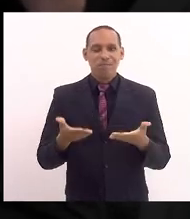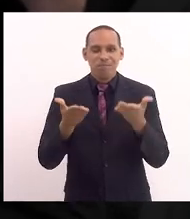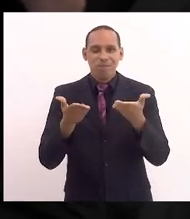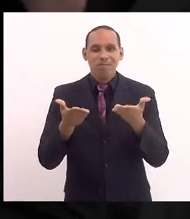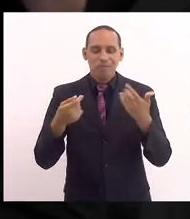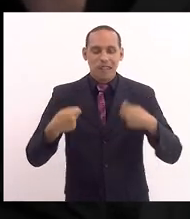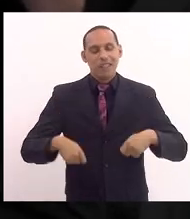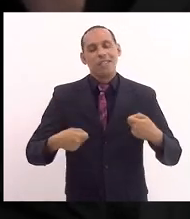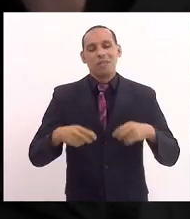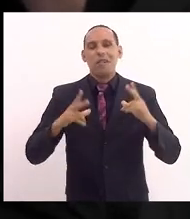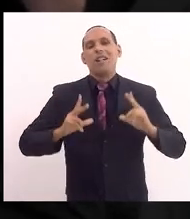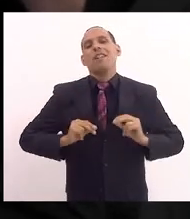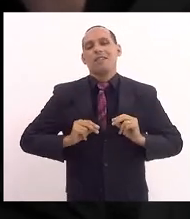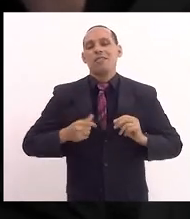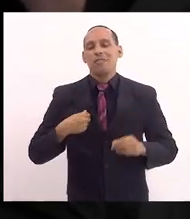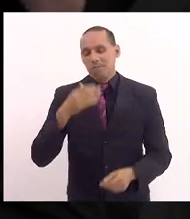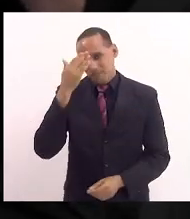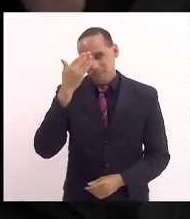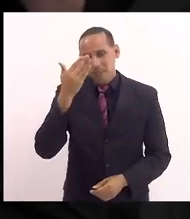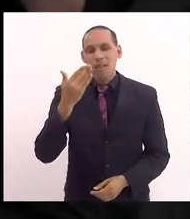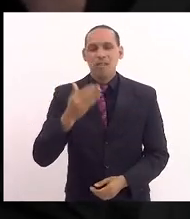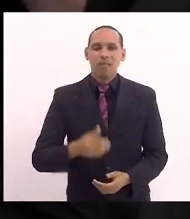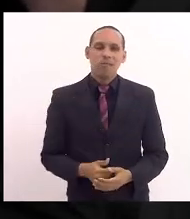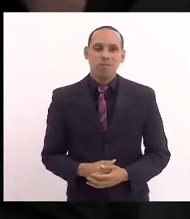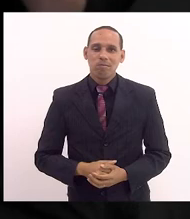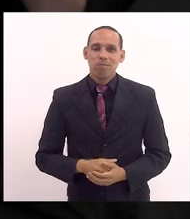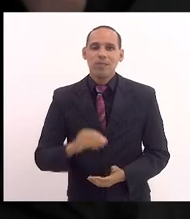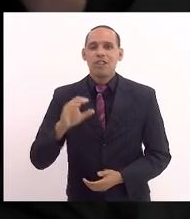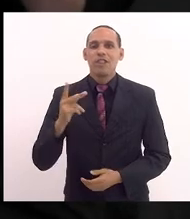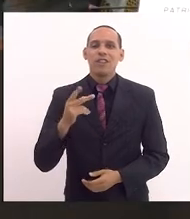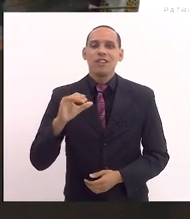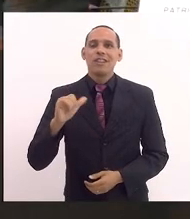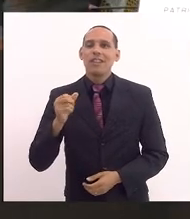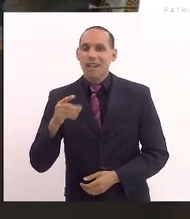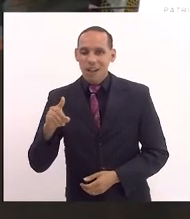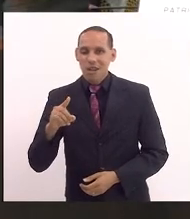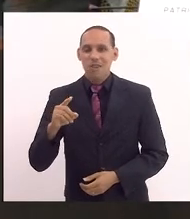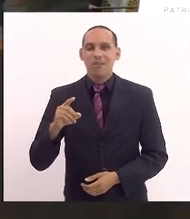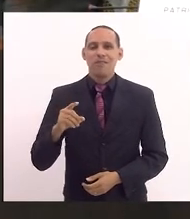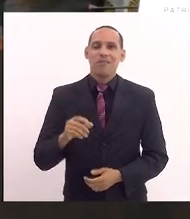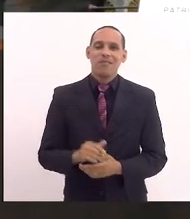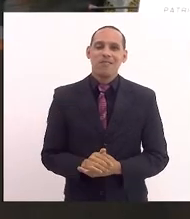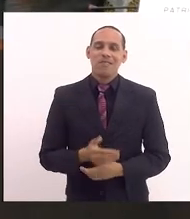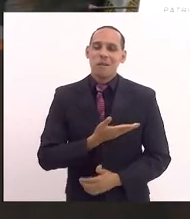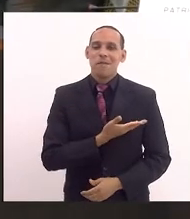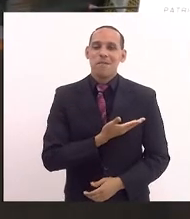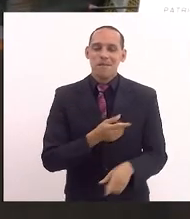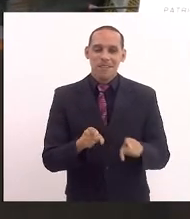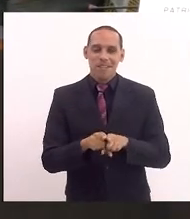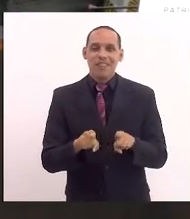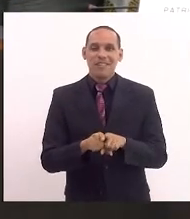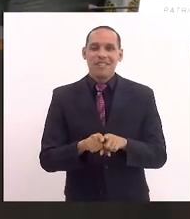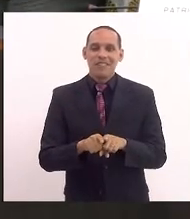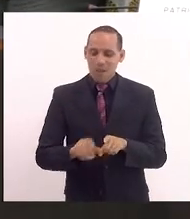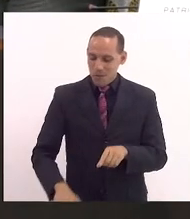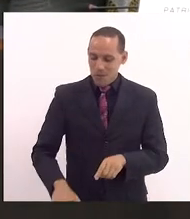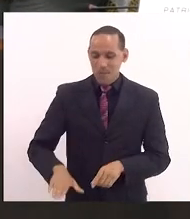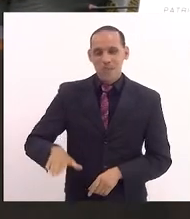ser honrado. Sou muito grato mesmo. Chicão, Francisco, meu grande amigo também de